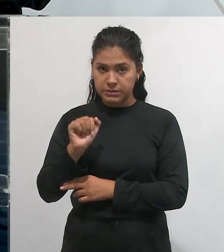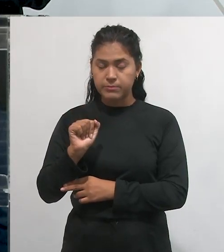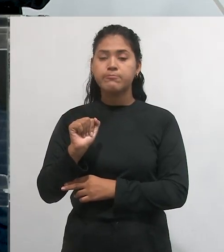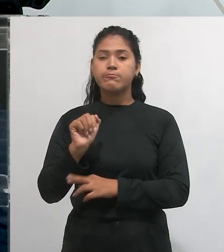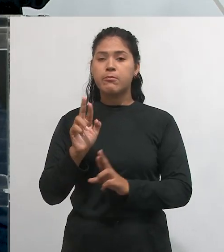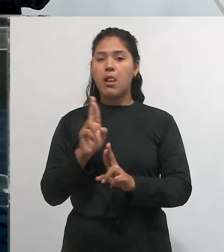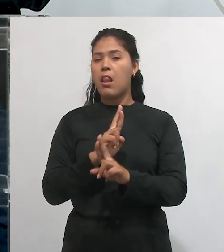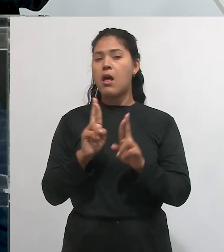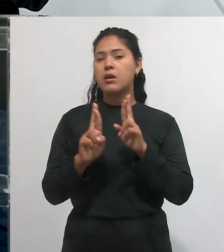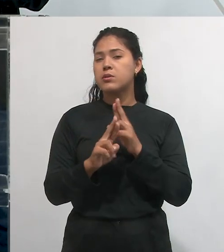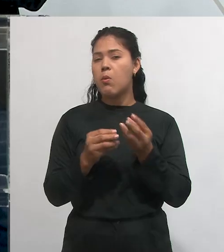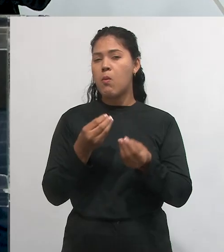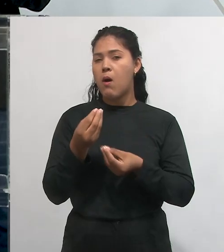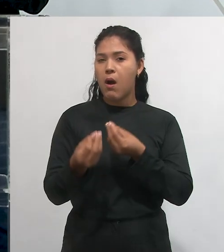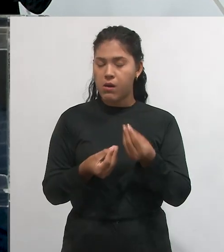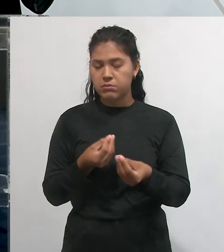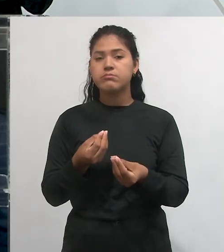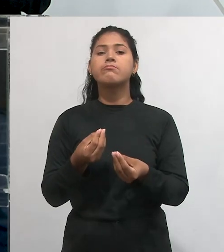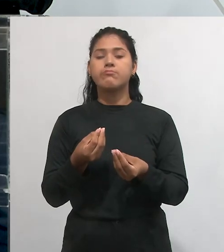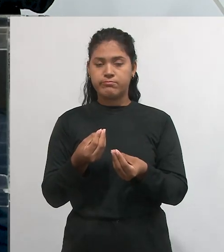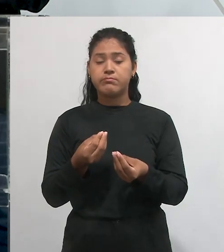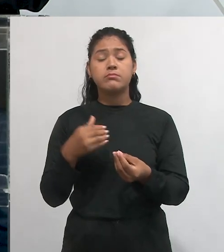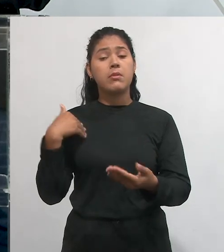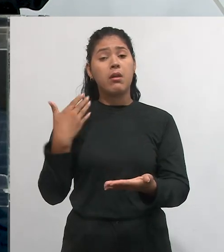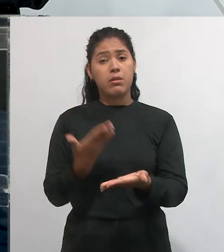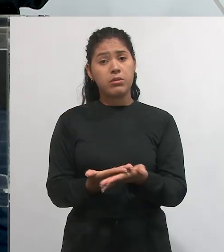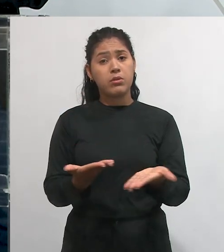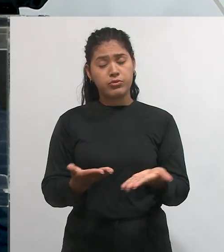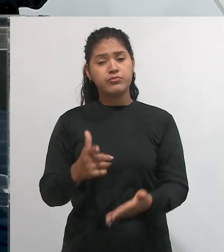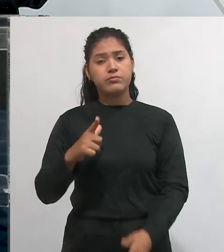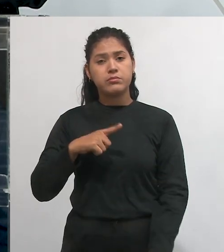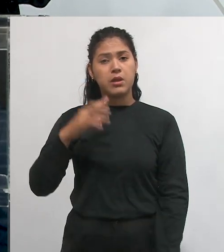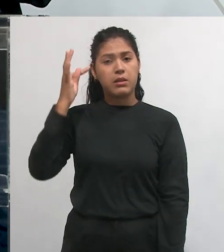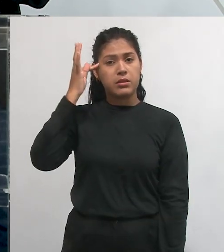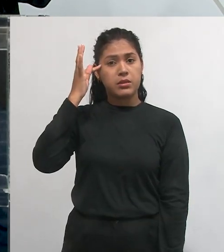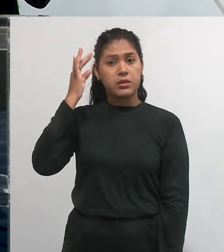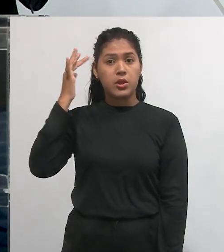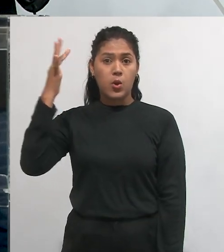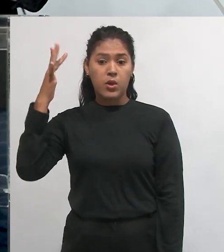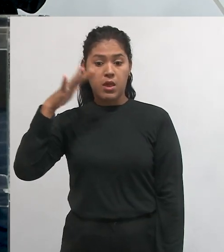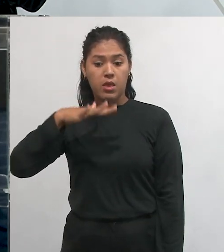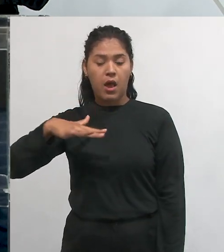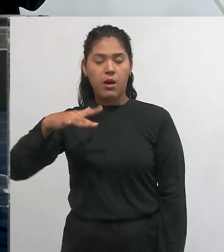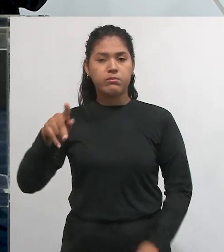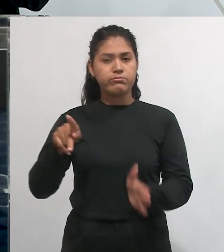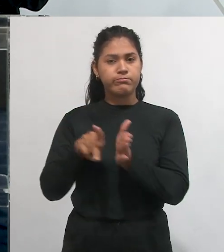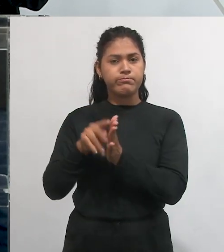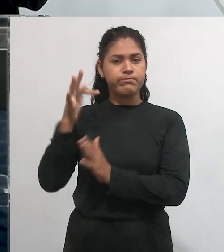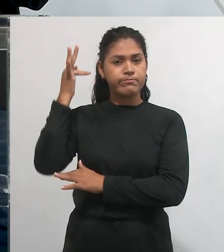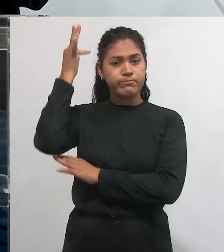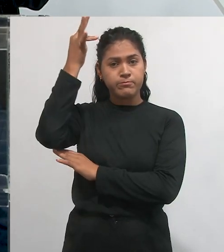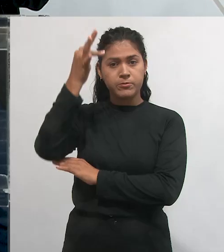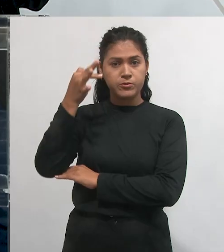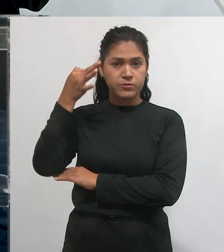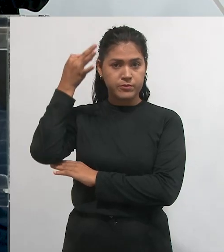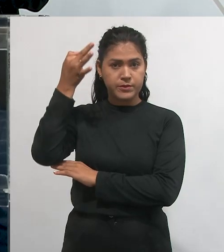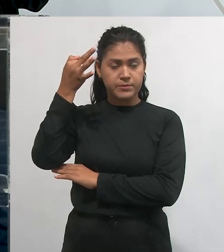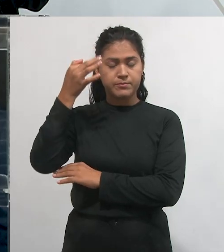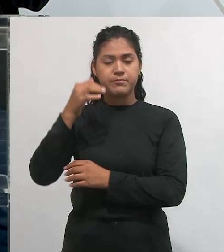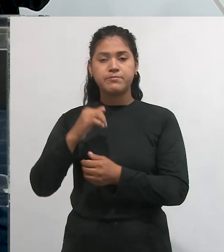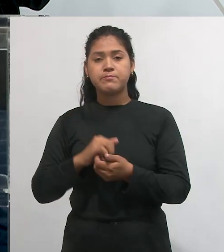atual, nós convivemos com essa corrente filosófica que trata do comportamento humano